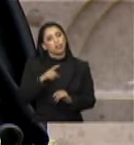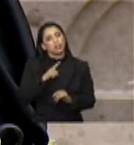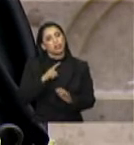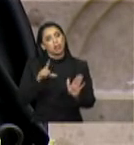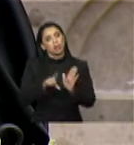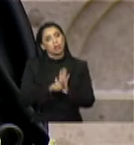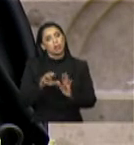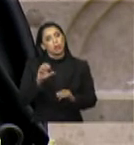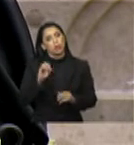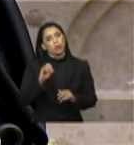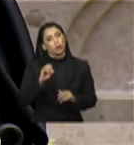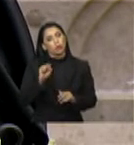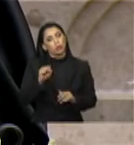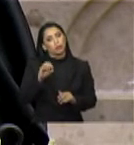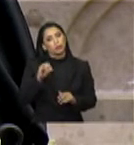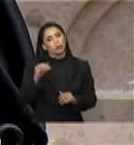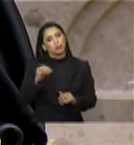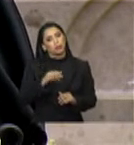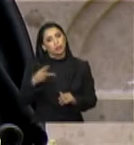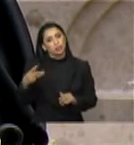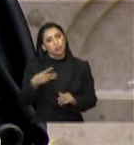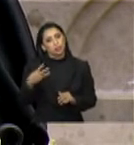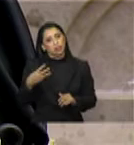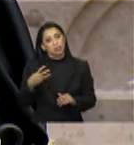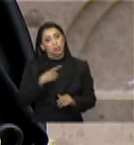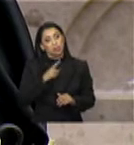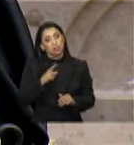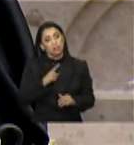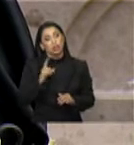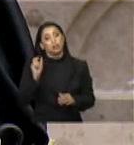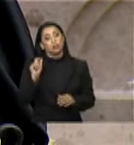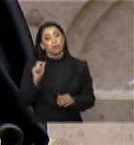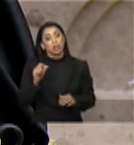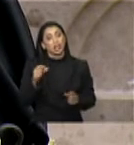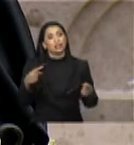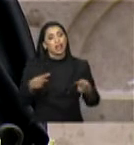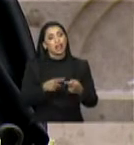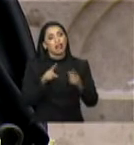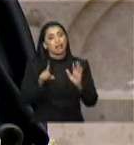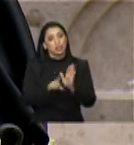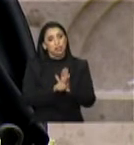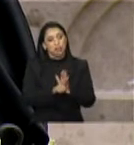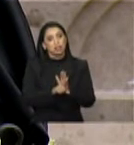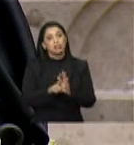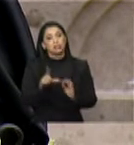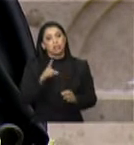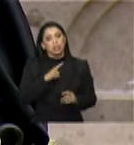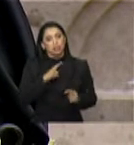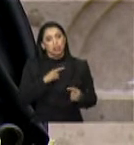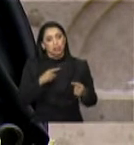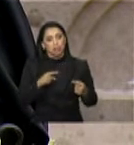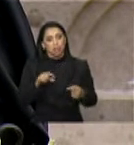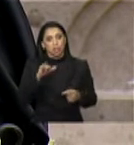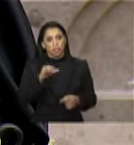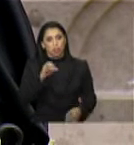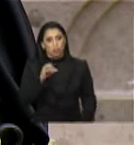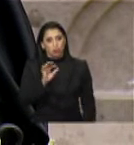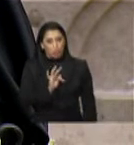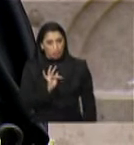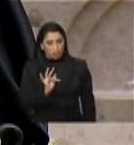os pagamentos os resgates desde que é supervenientes à entrada de vigor da Lei constituiria um fato legítimo do